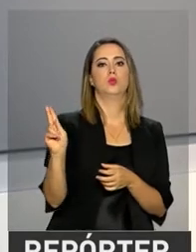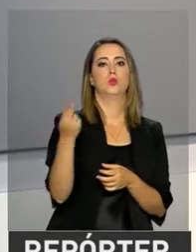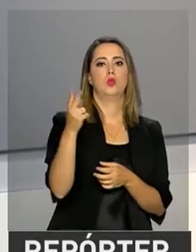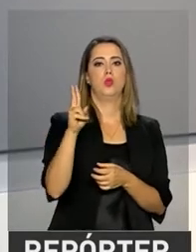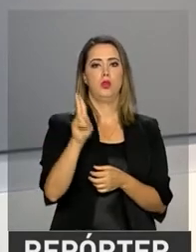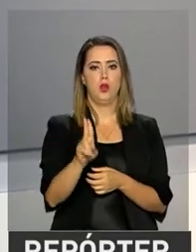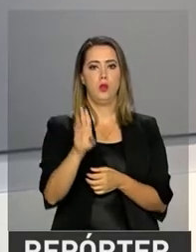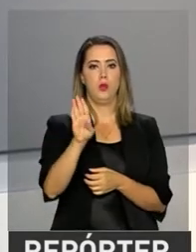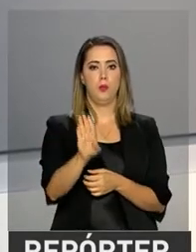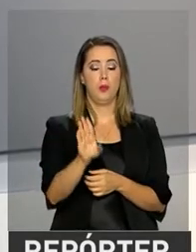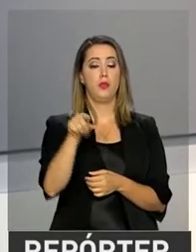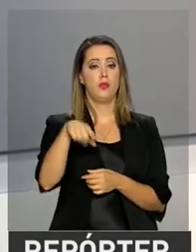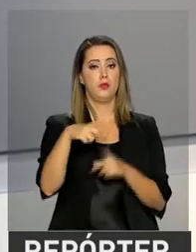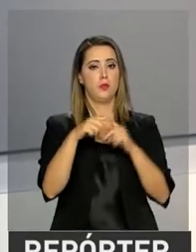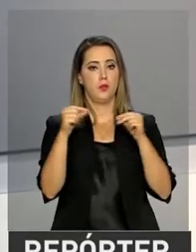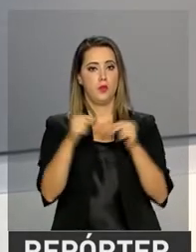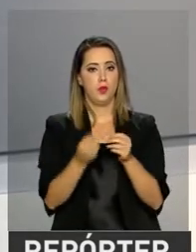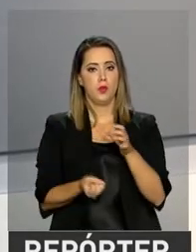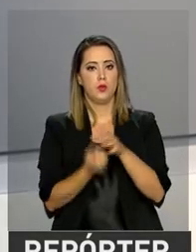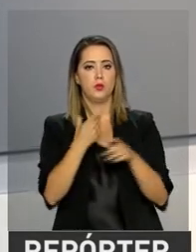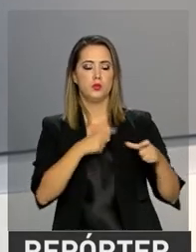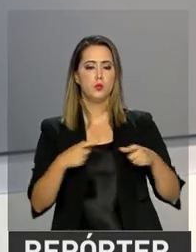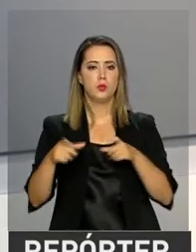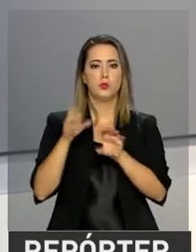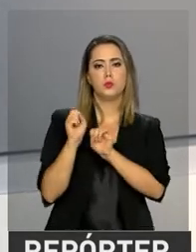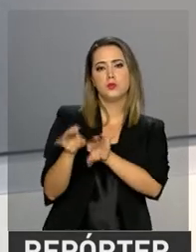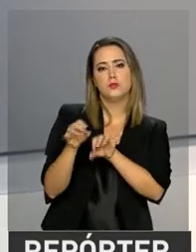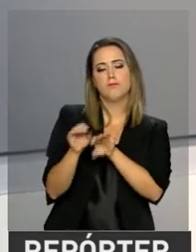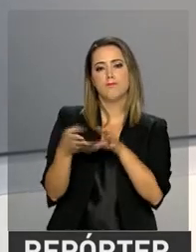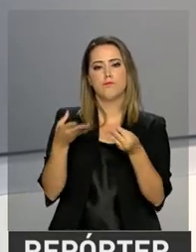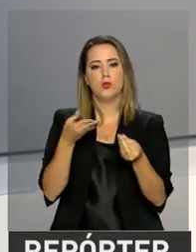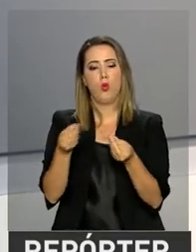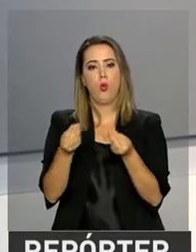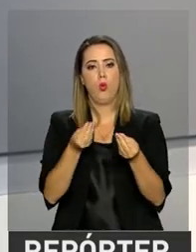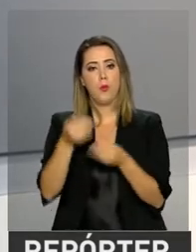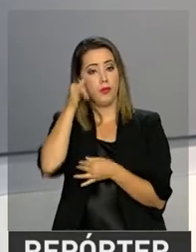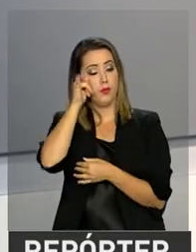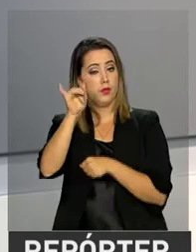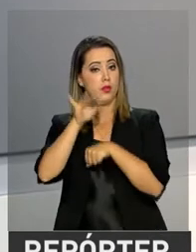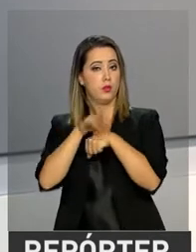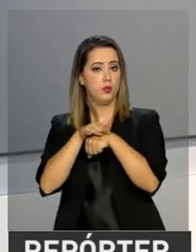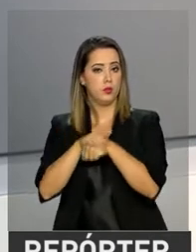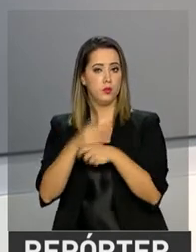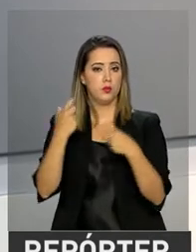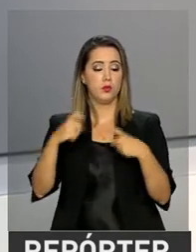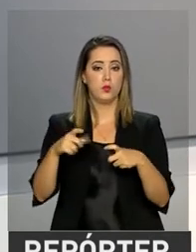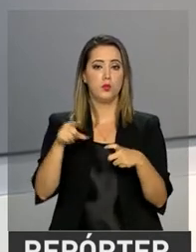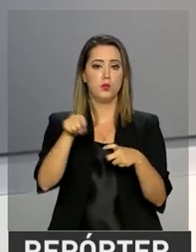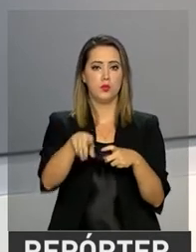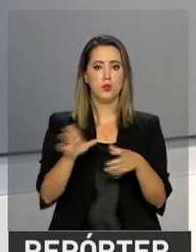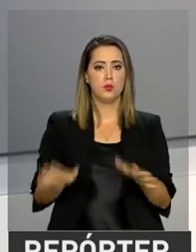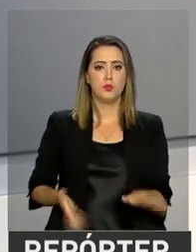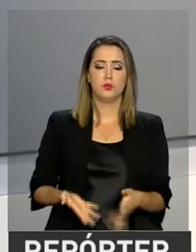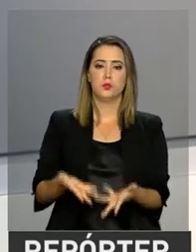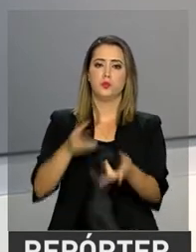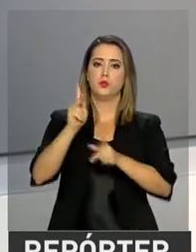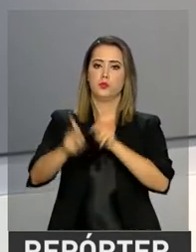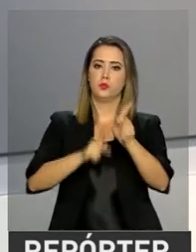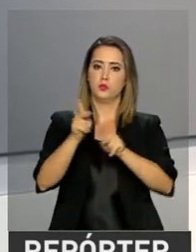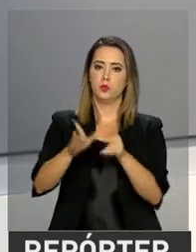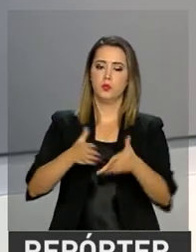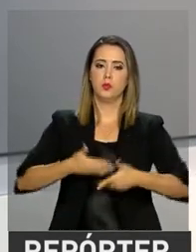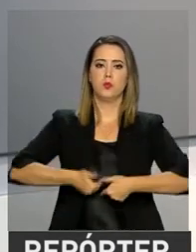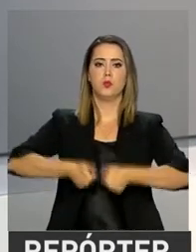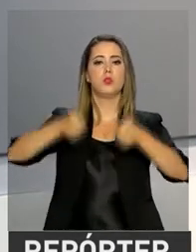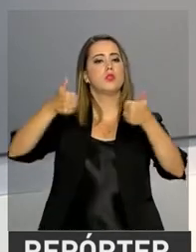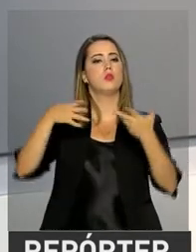Brasília criou um espaço dedicado para oferecer orientações sobre prevenção de doenças. O hospital quer incentivar a população a ficar